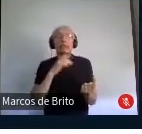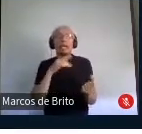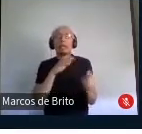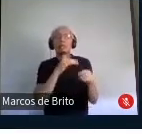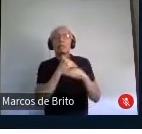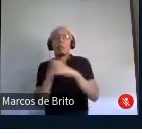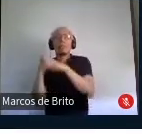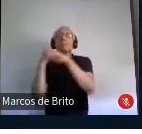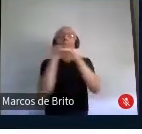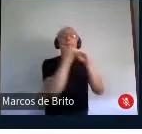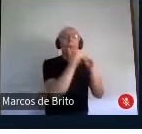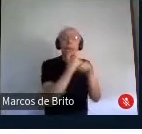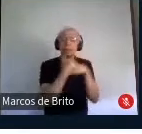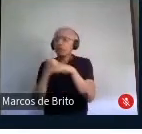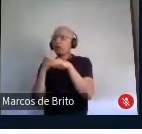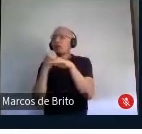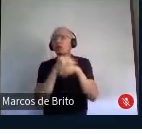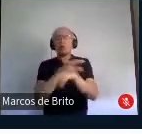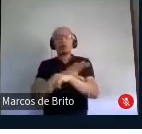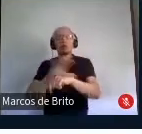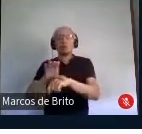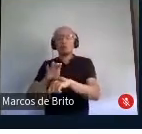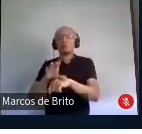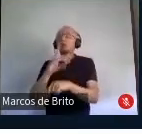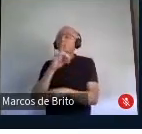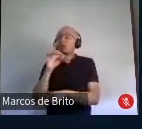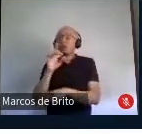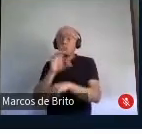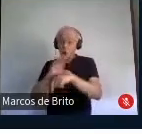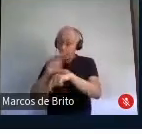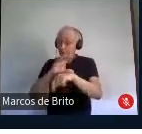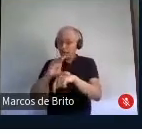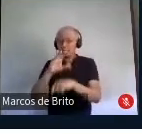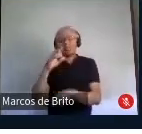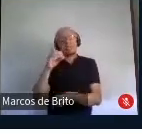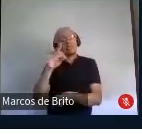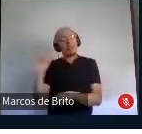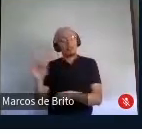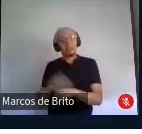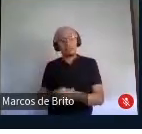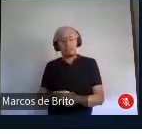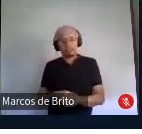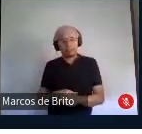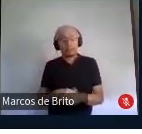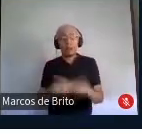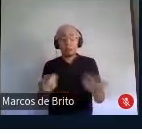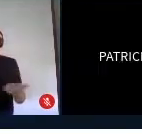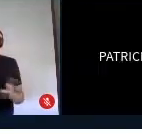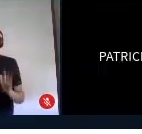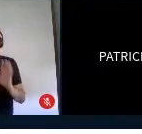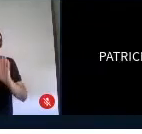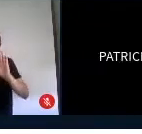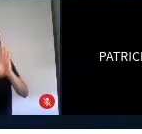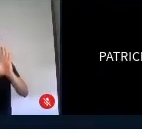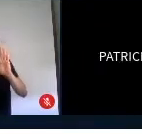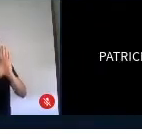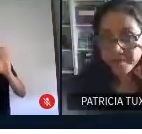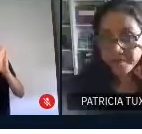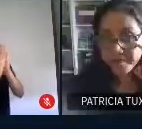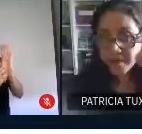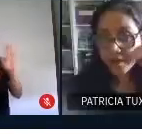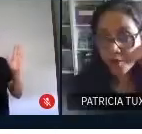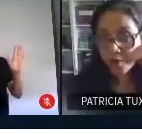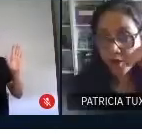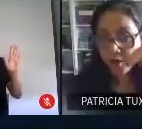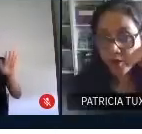padrão comum para a oferta dos cursos do CAES DF. Em relação aos conteúdos curriculares do curso do CAES DF,